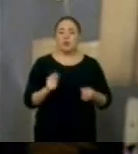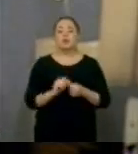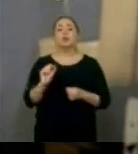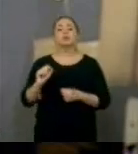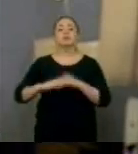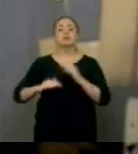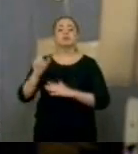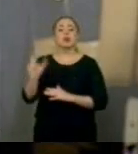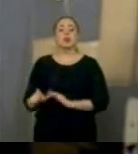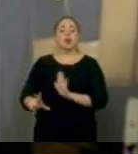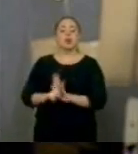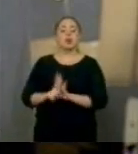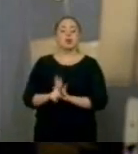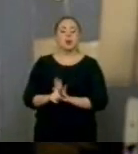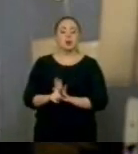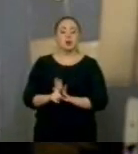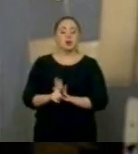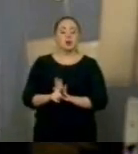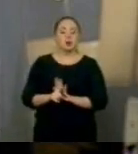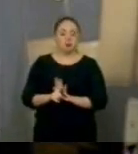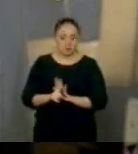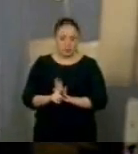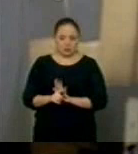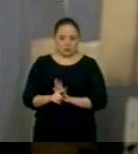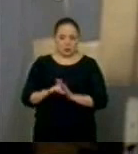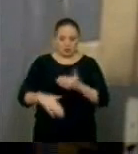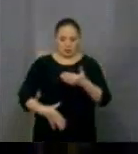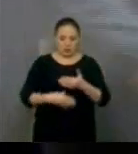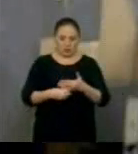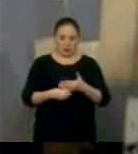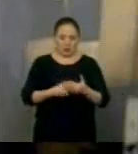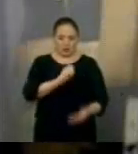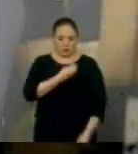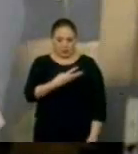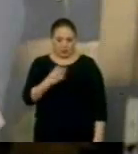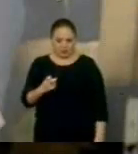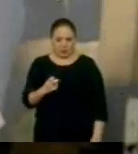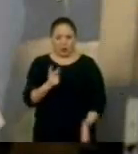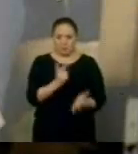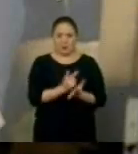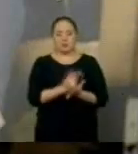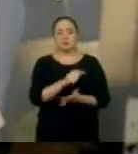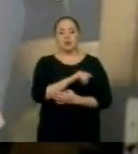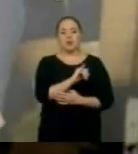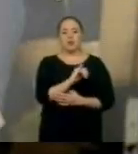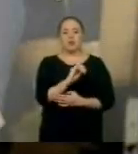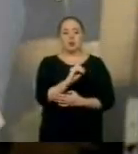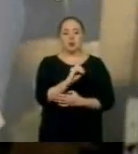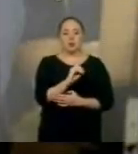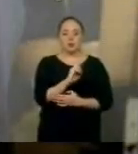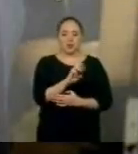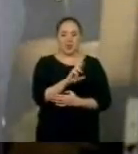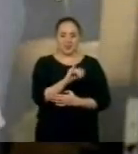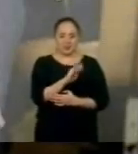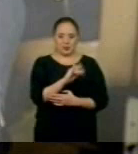legislador após com o advento da emenda constitucional número 35? Ele mantém intacta a incoercibilidade pessoal, ou